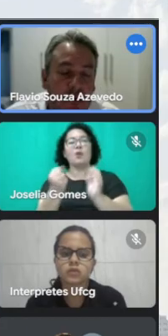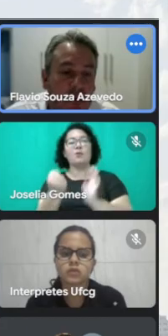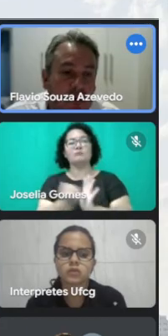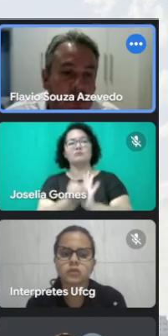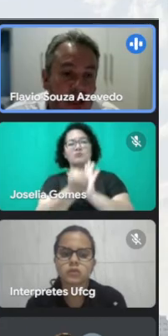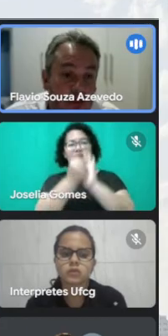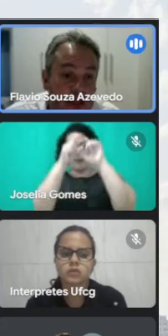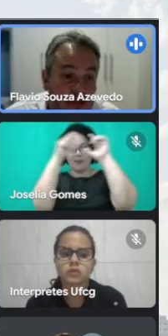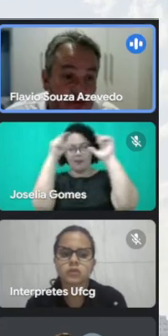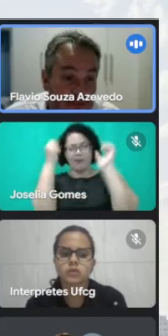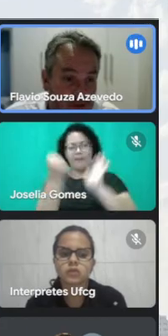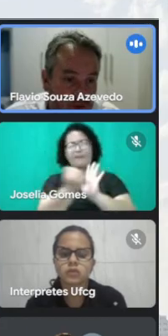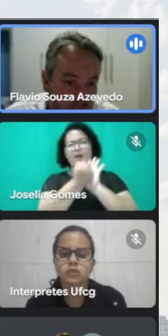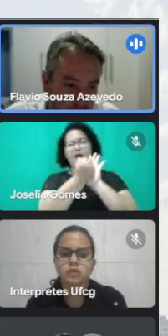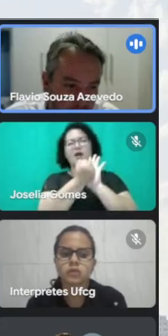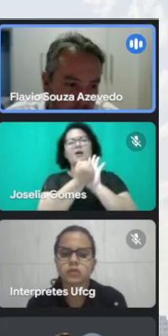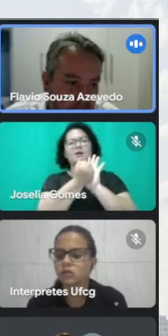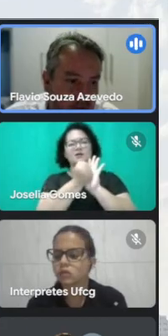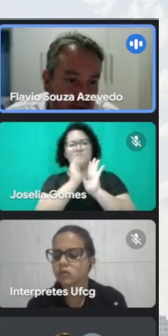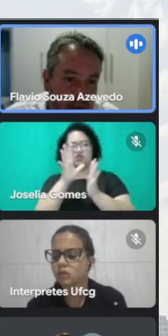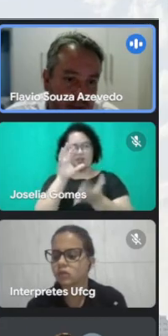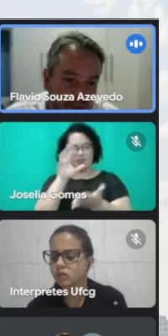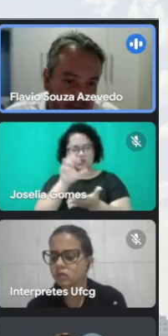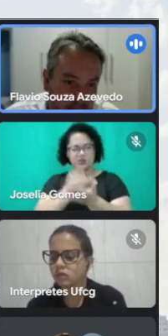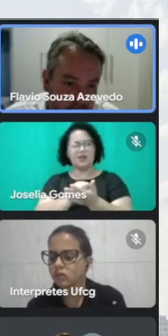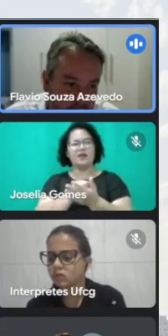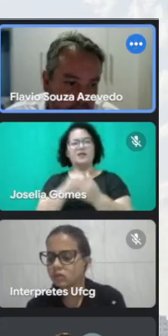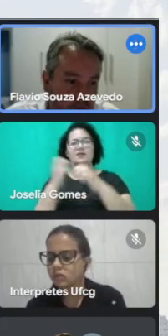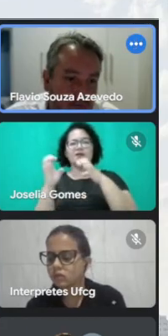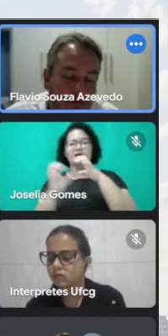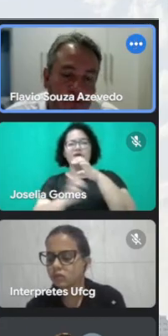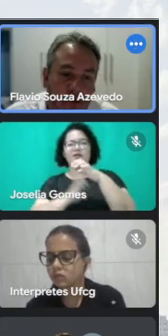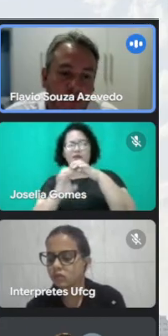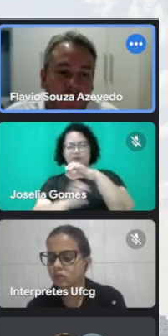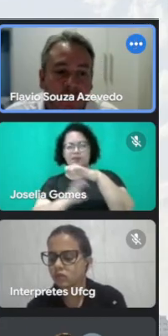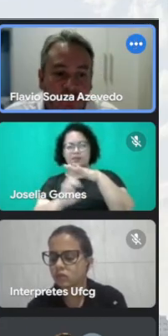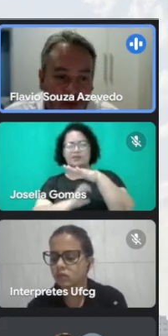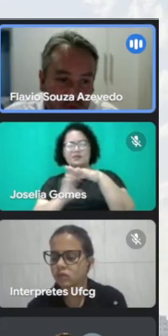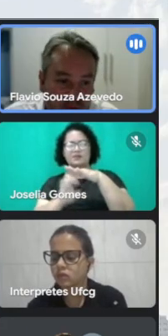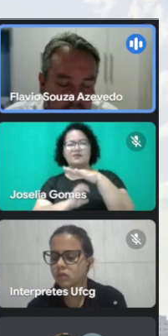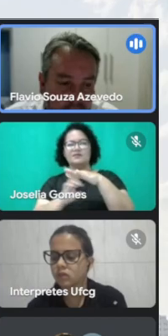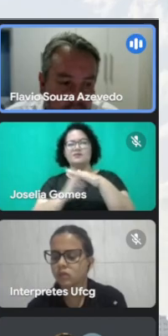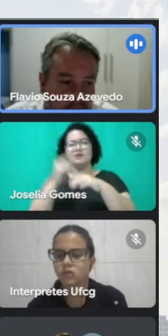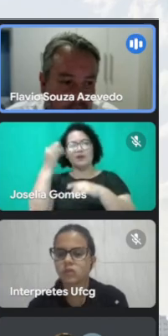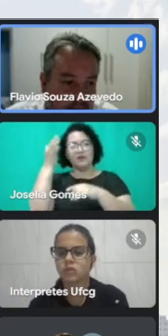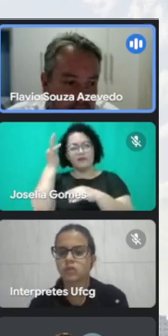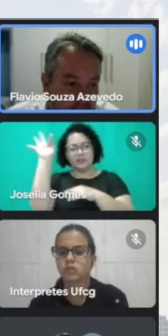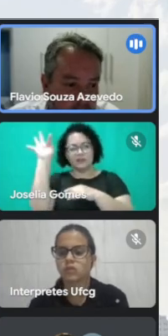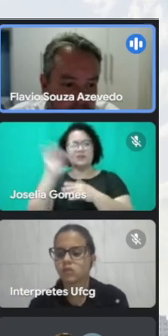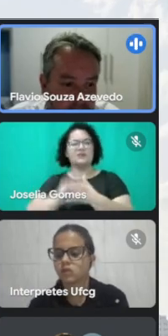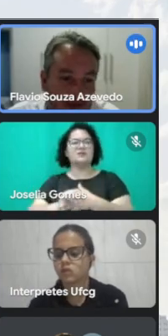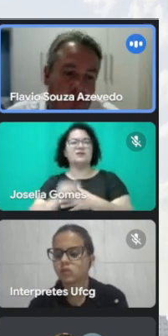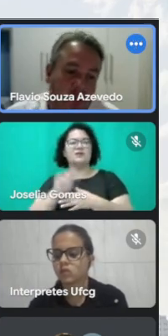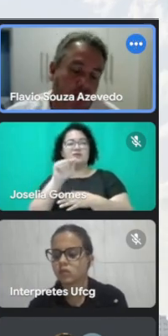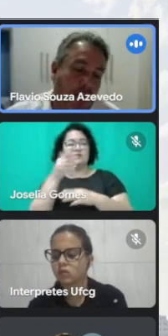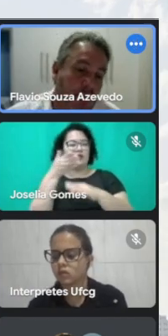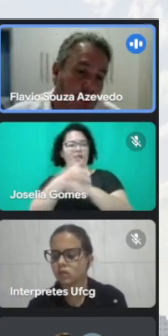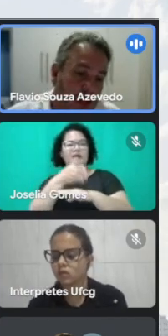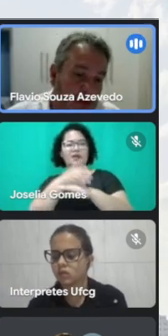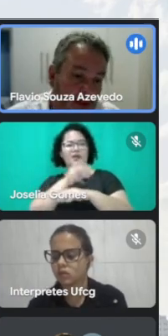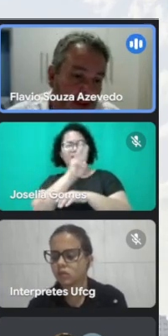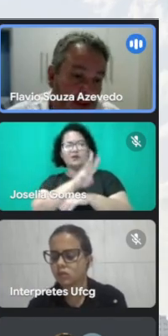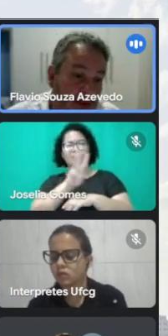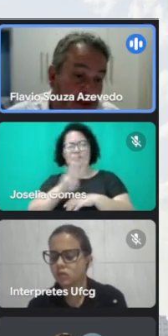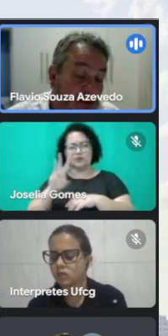registrada da empresa Phytorestore, que é uma empresa francesa, né? Quando você entra no site dessa empresa aqui